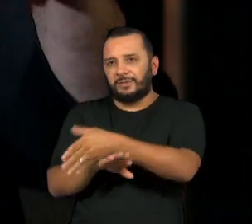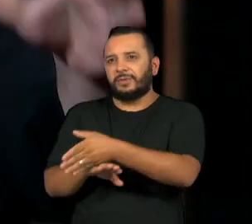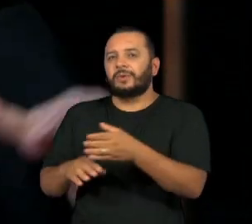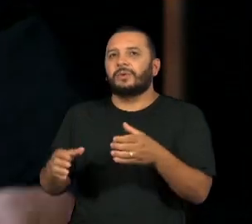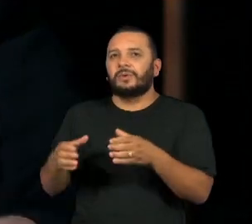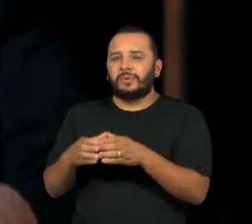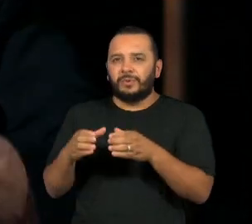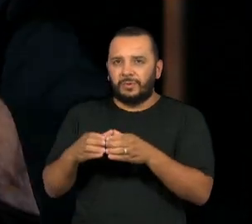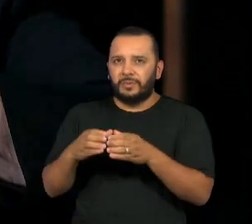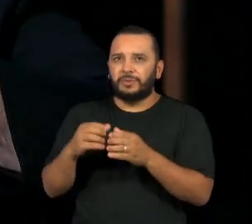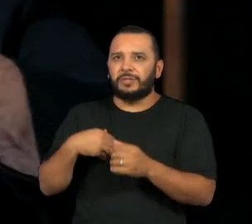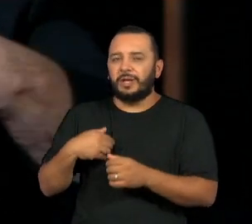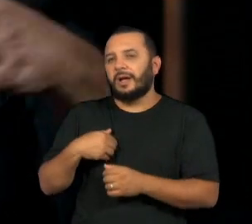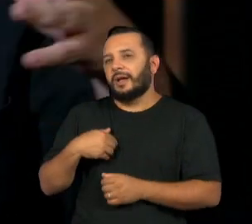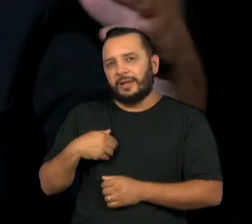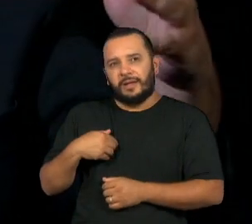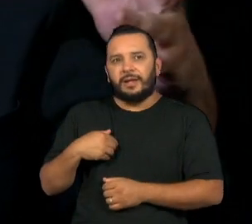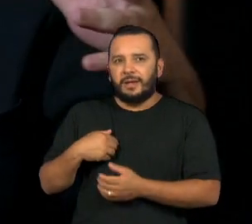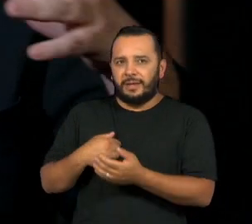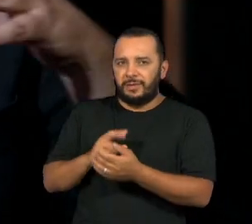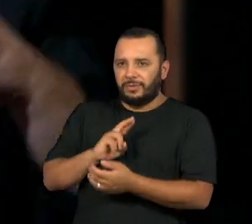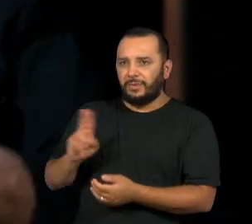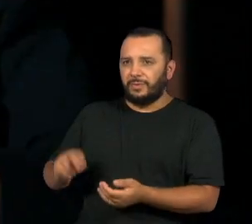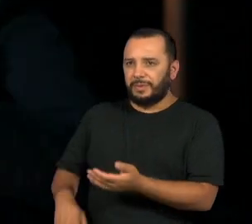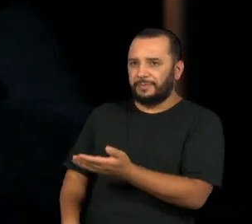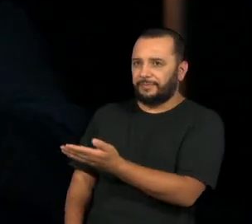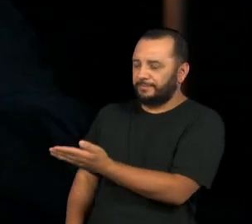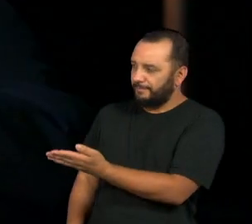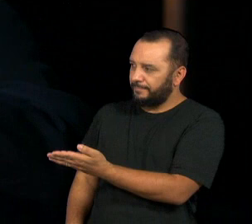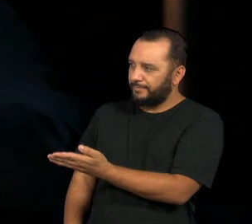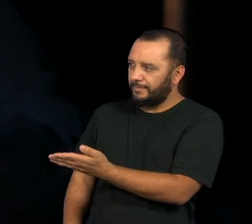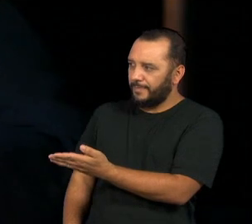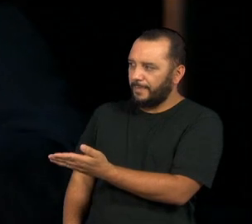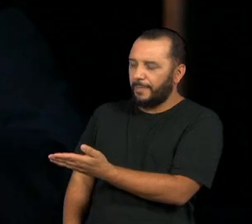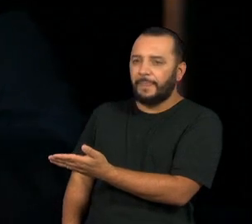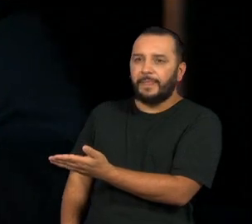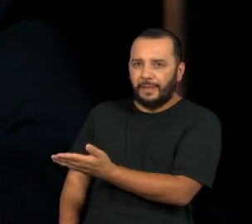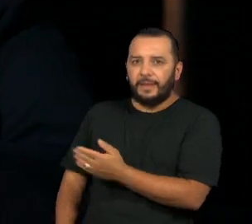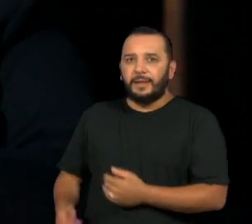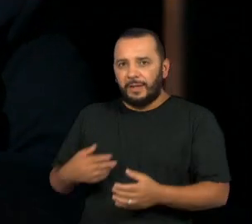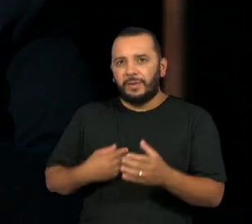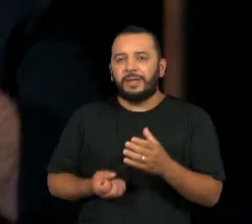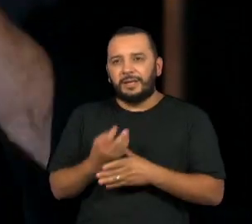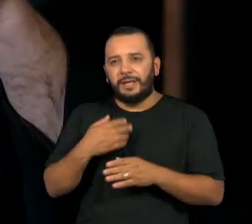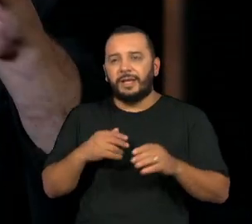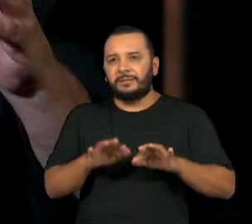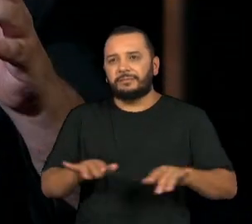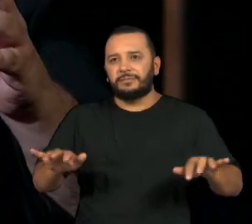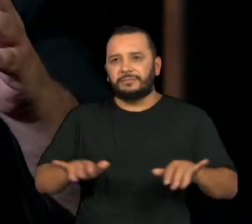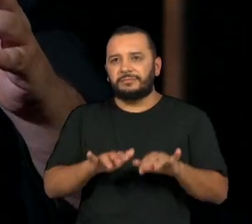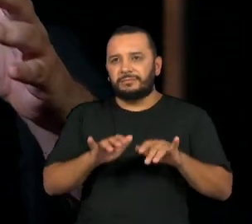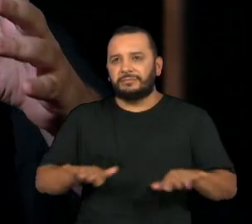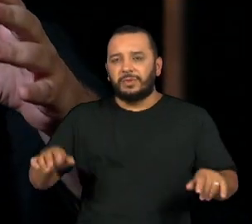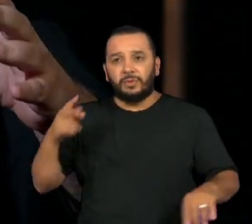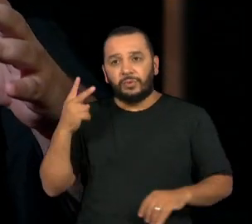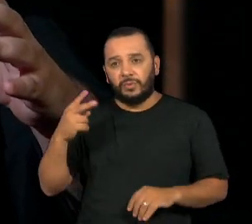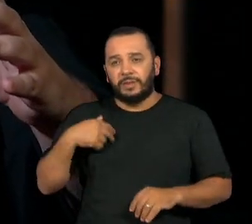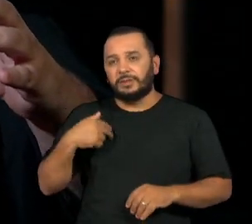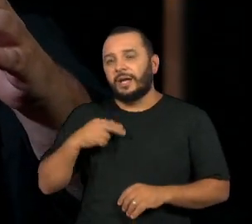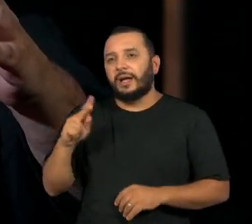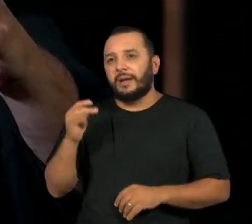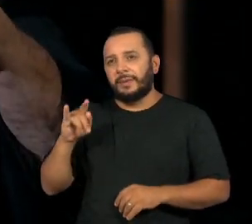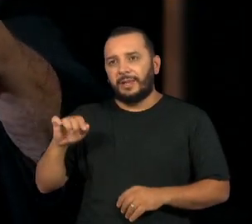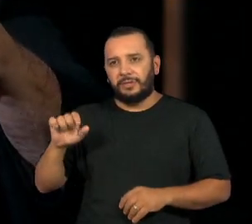Fodidos Privilegiados, que eu fiz muitas trilhas. Inclusive, eu fiz 2 trilhas para ele, o Hamlet e o Fedra. E o papai,